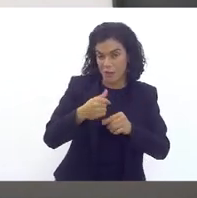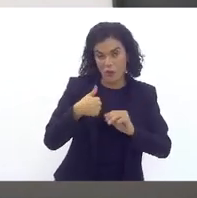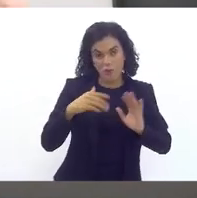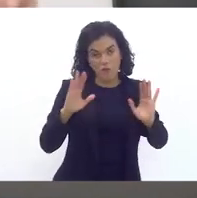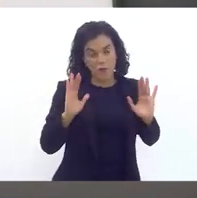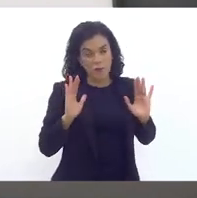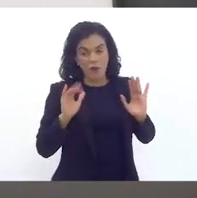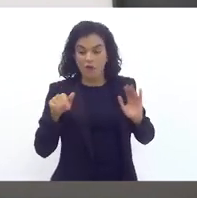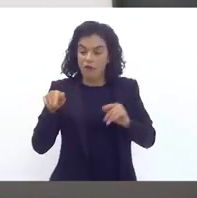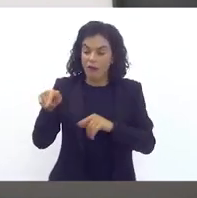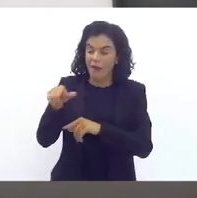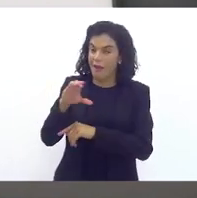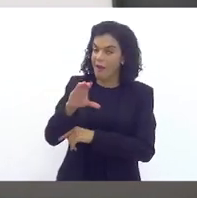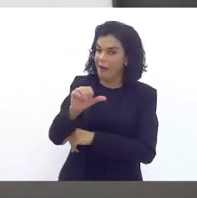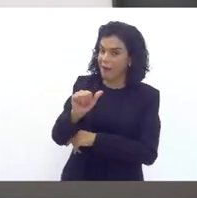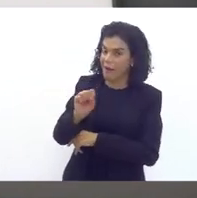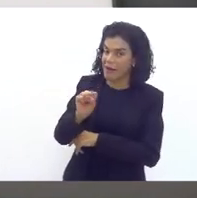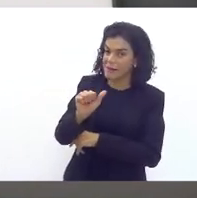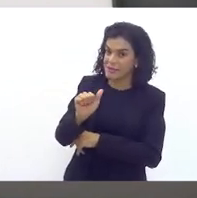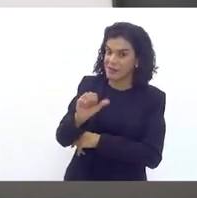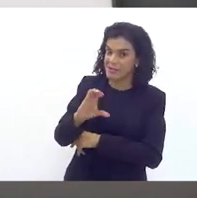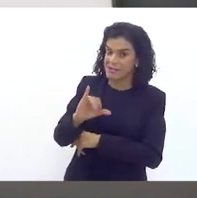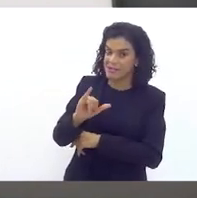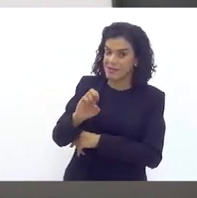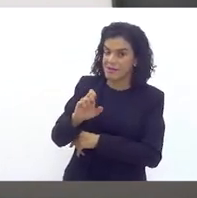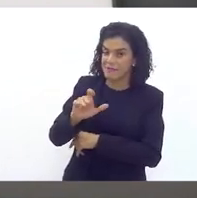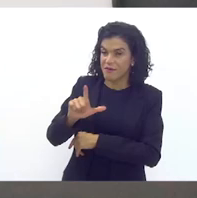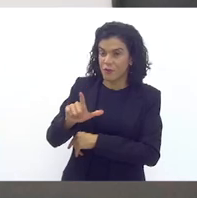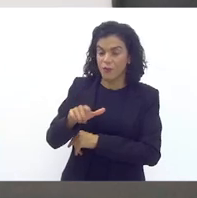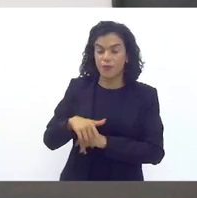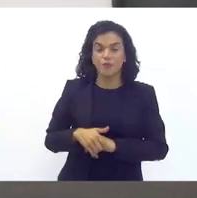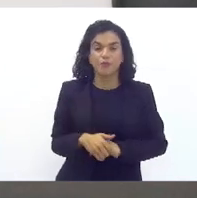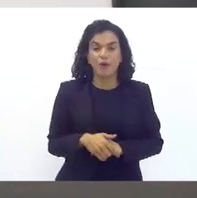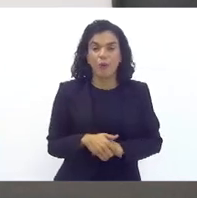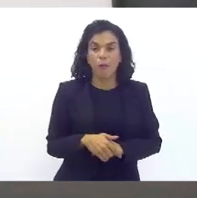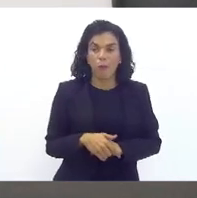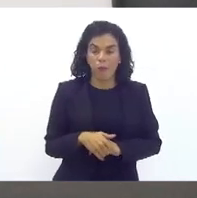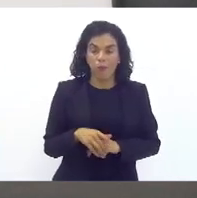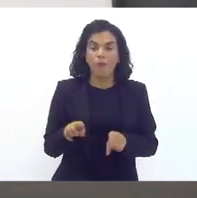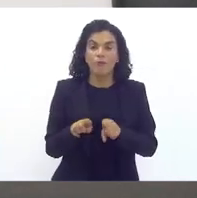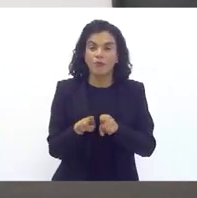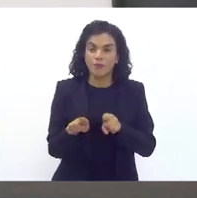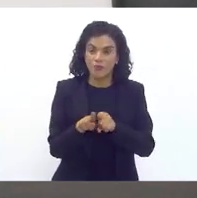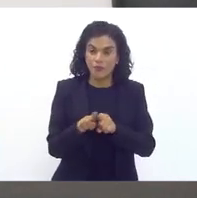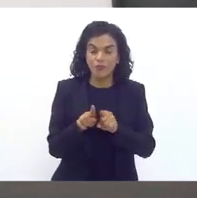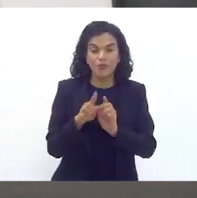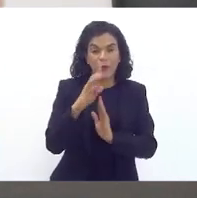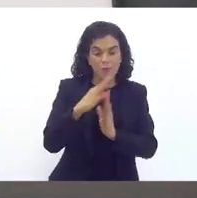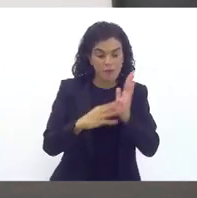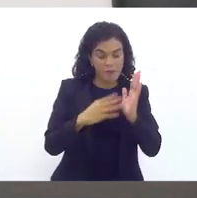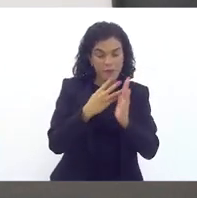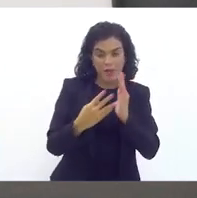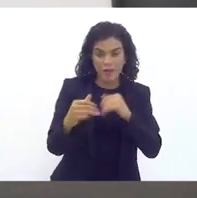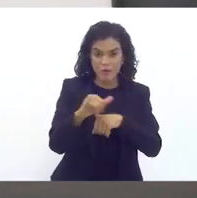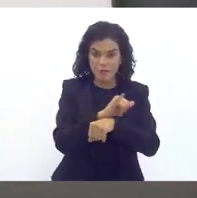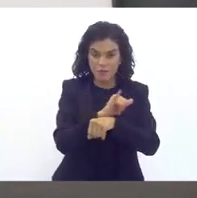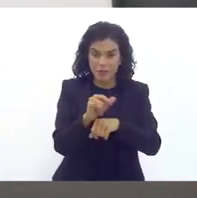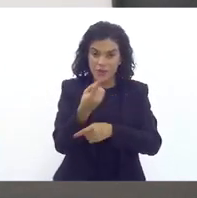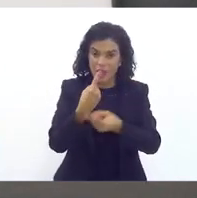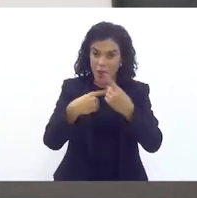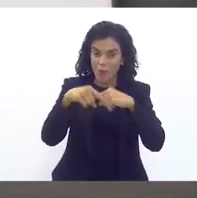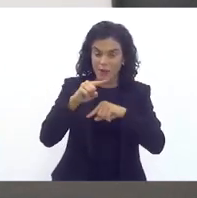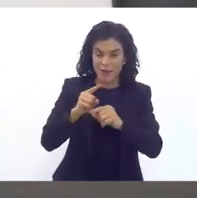Civil. E a época do novo plano de recuperação fiscal, não se